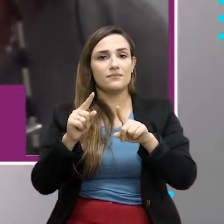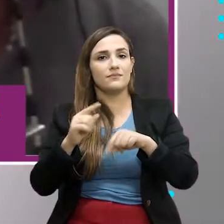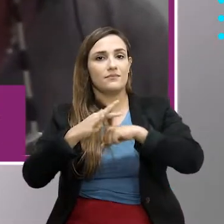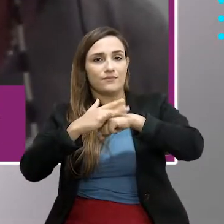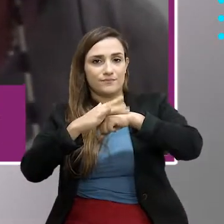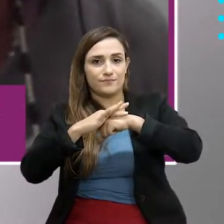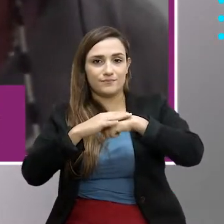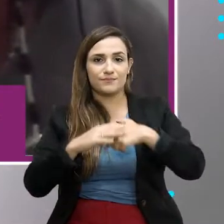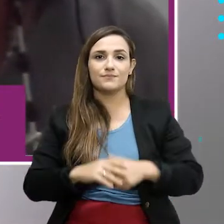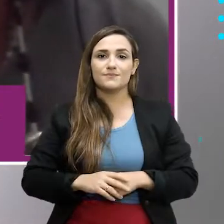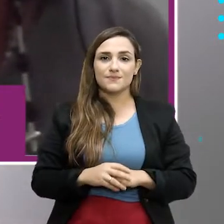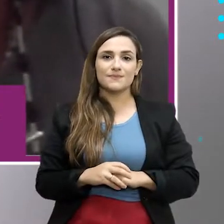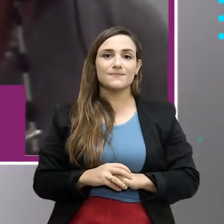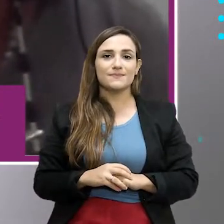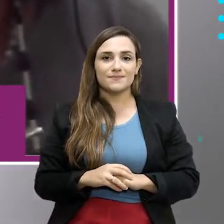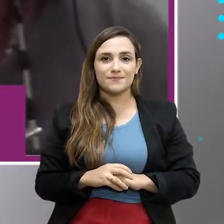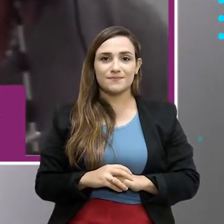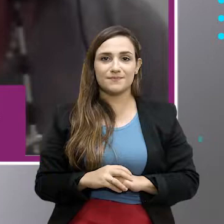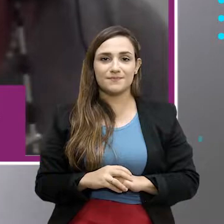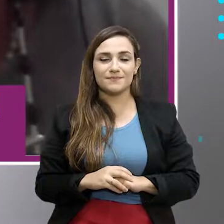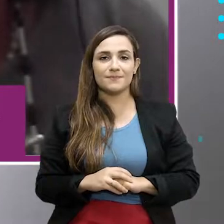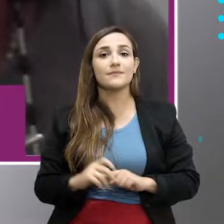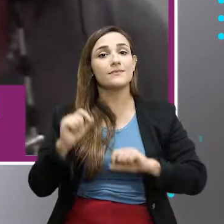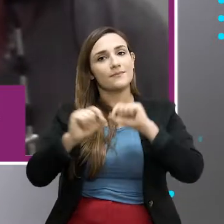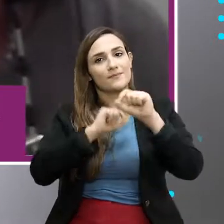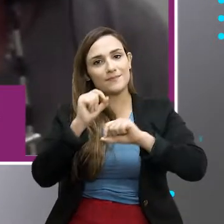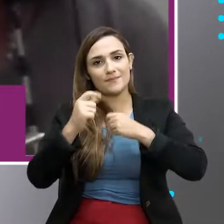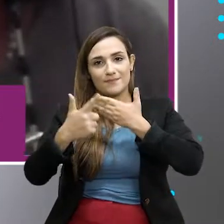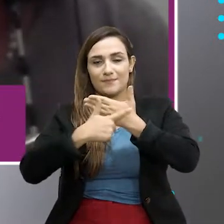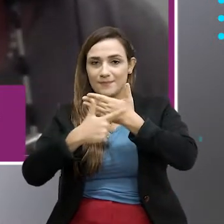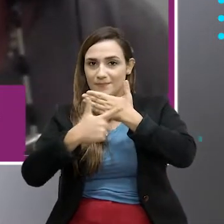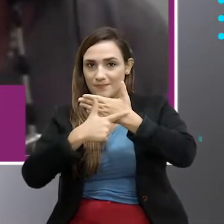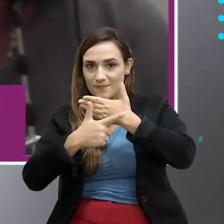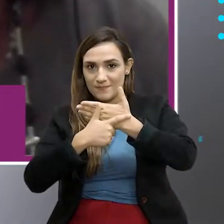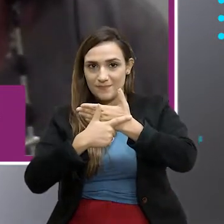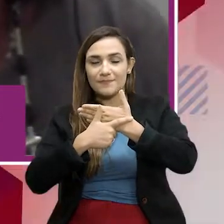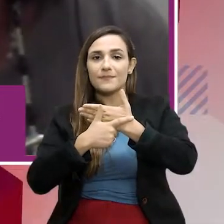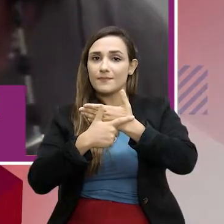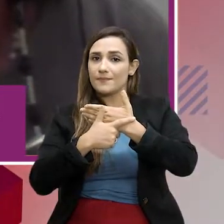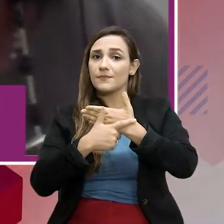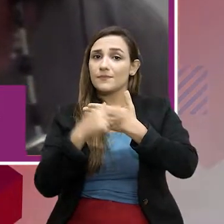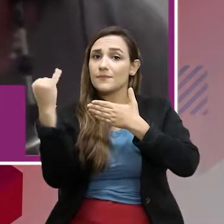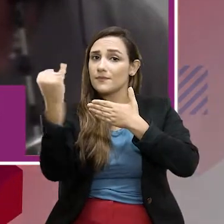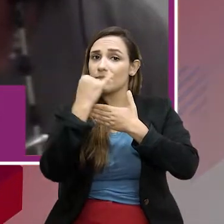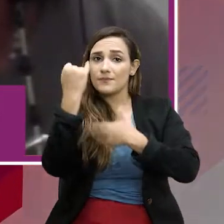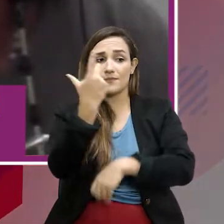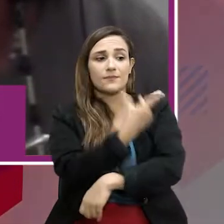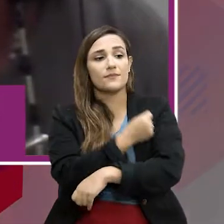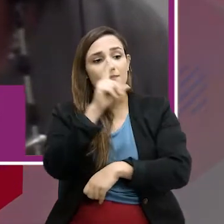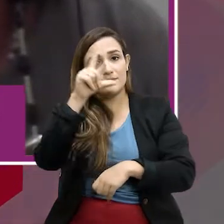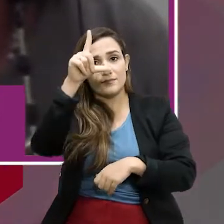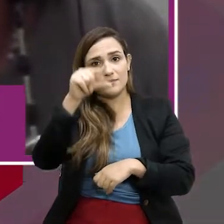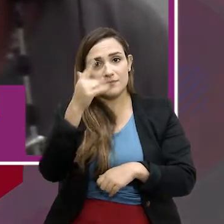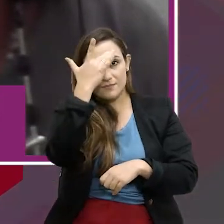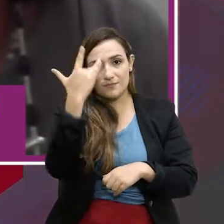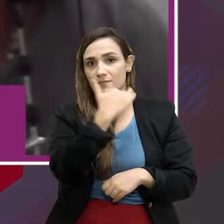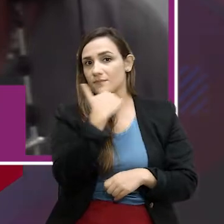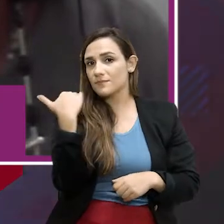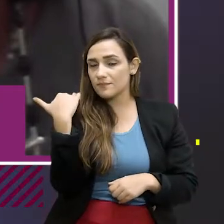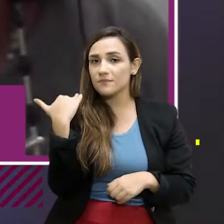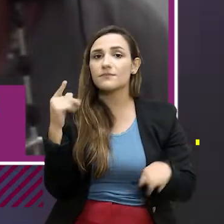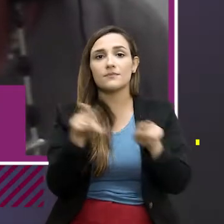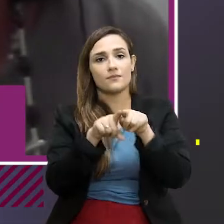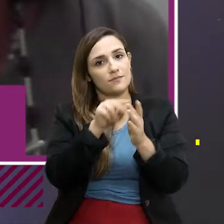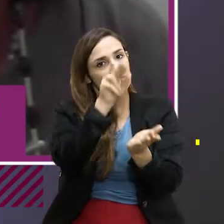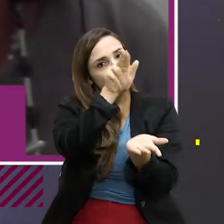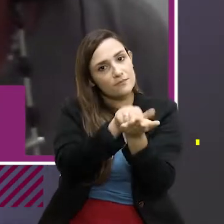casos, sem a pessoa ficar doente. E lembrando você, Lívia, as vacinas têm um papel importante em diminuir